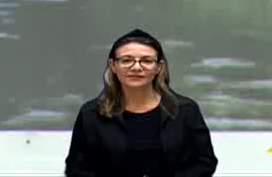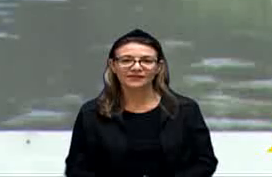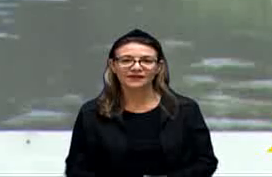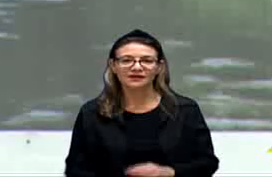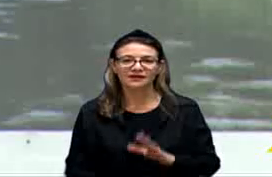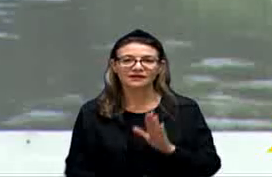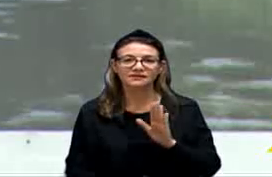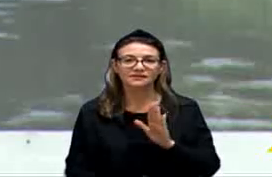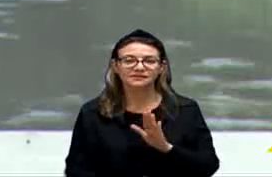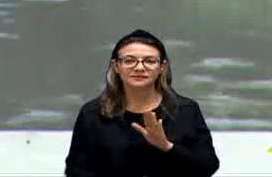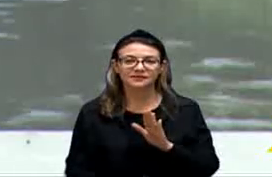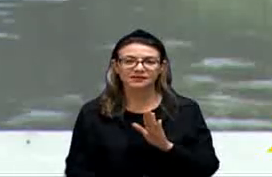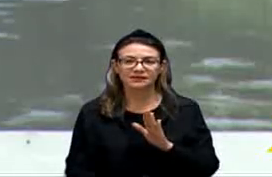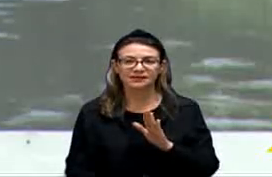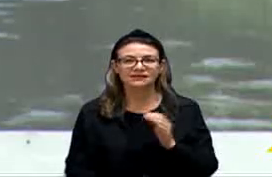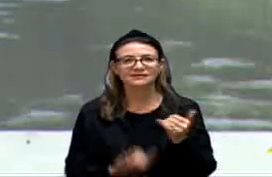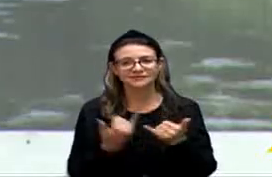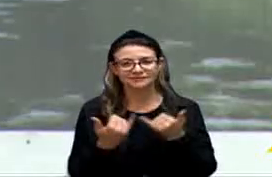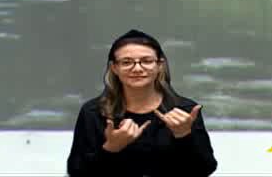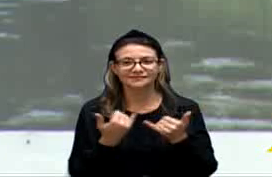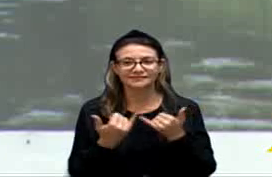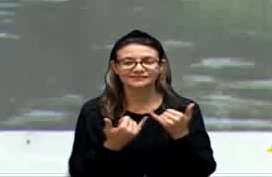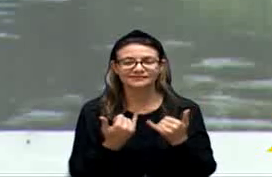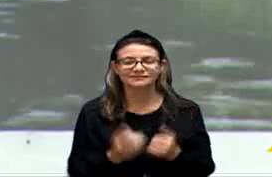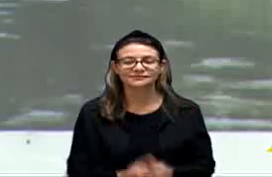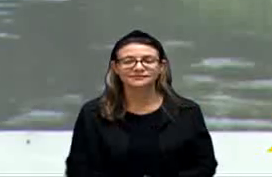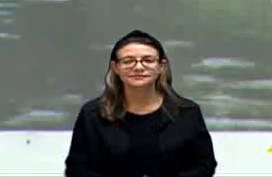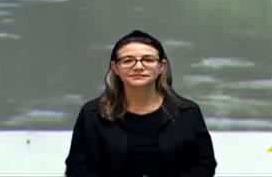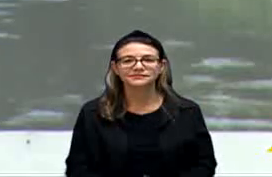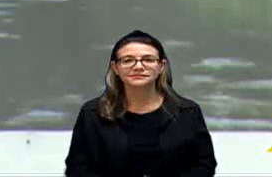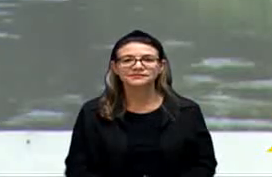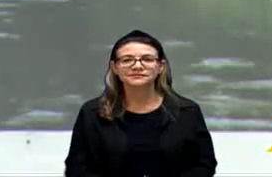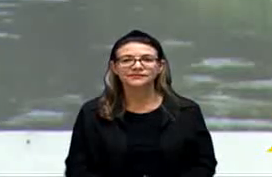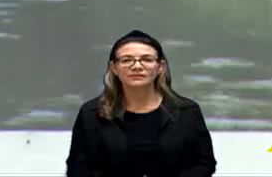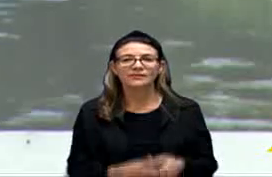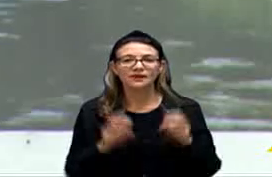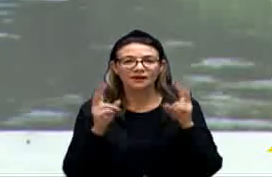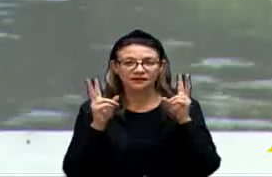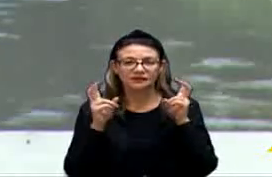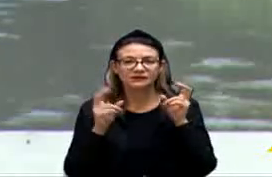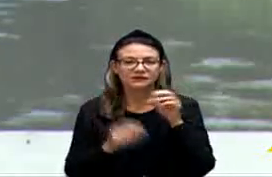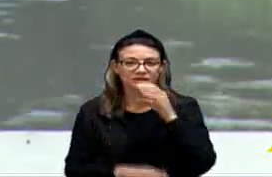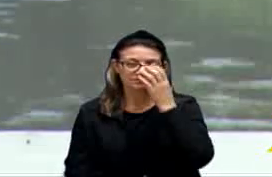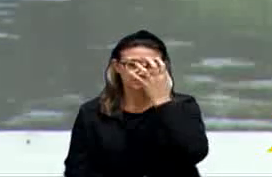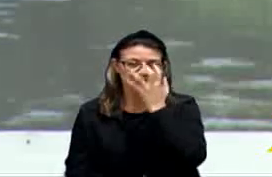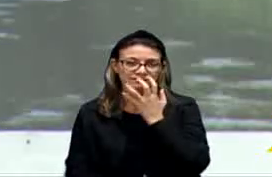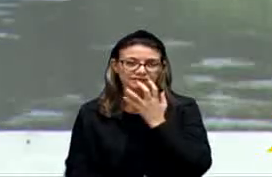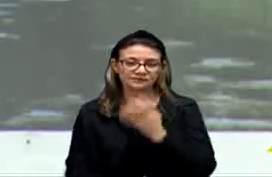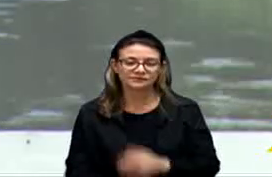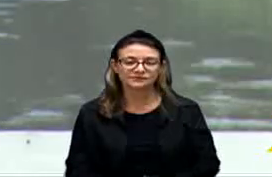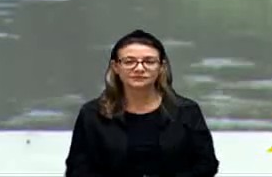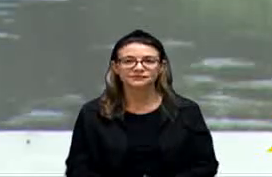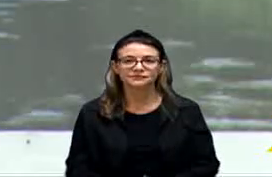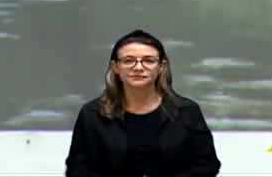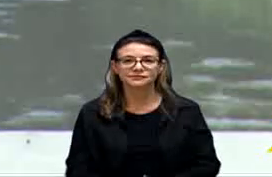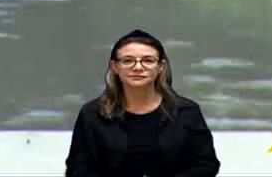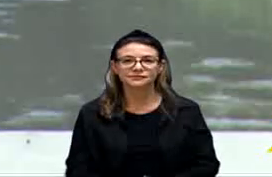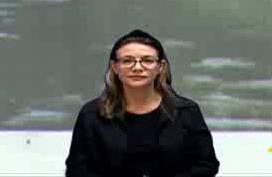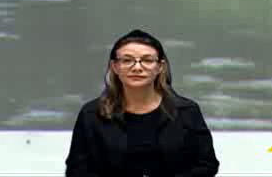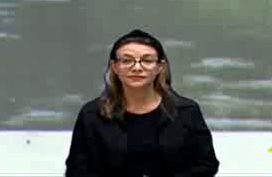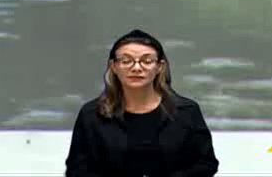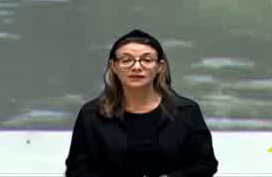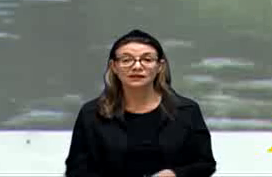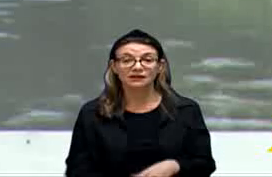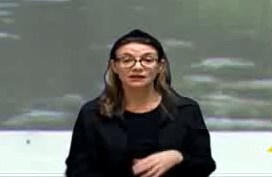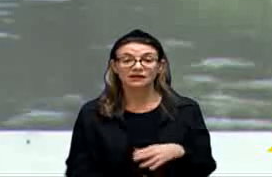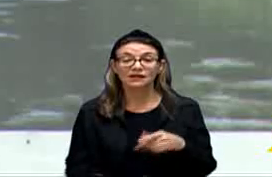mas brincadeiras a parte dos Santos o assunto também é sério né e a gente tá cobrando